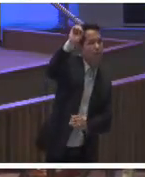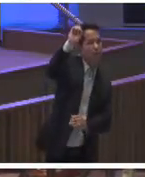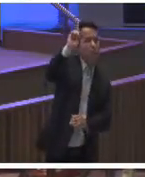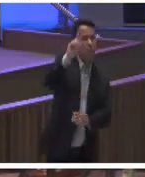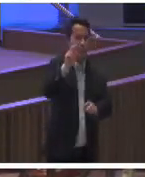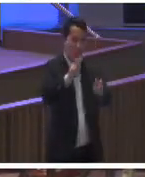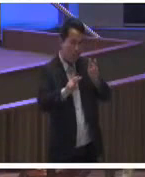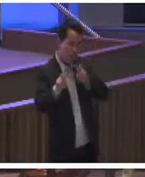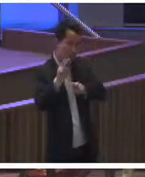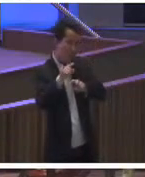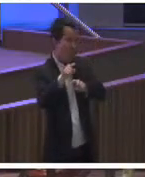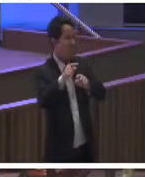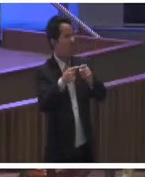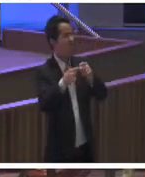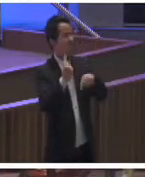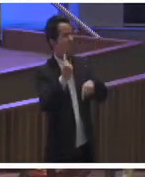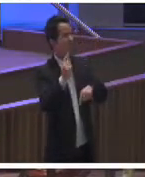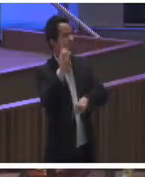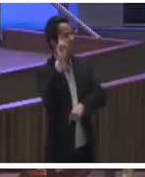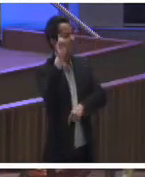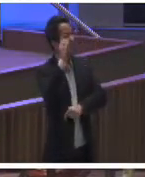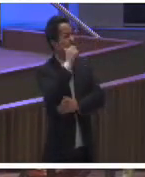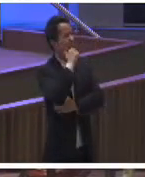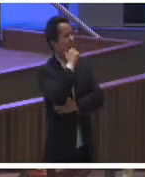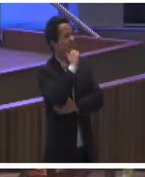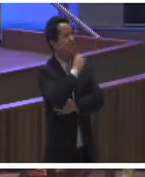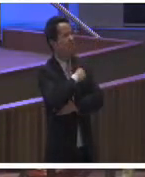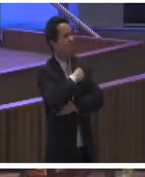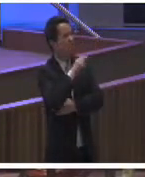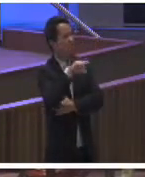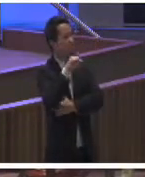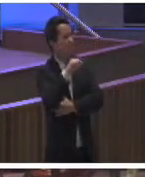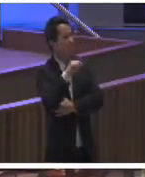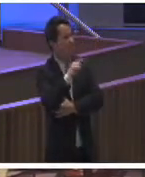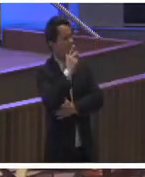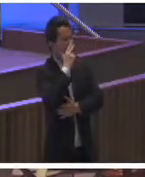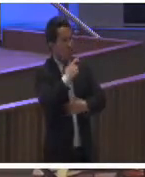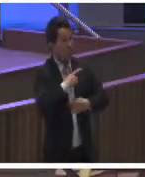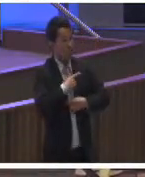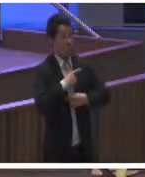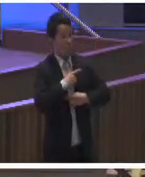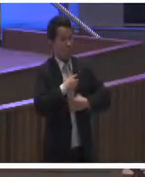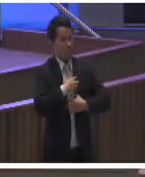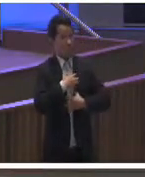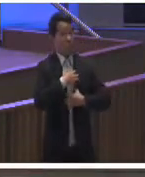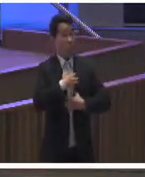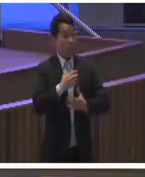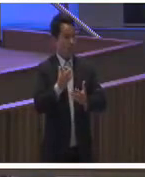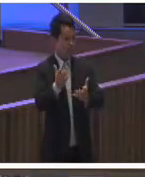o proceder do Espírito Santo. Olha que coisa tremenda, né?